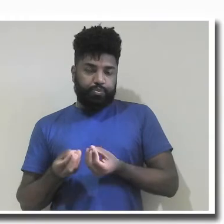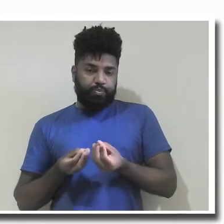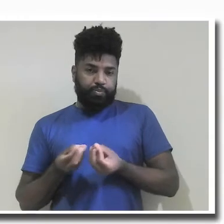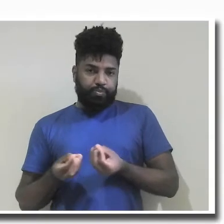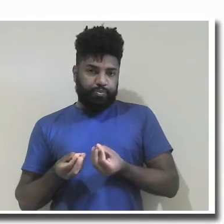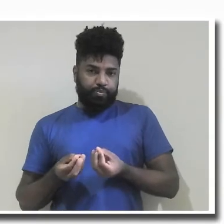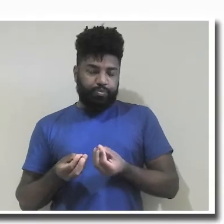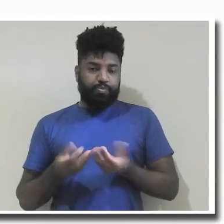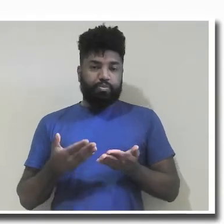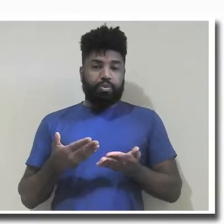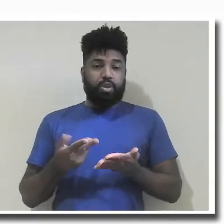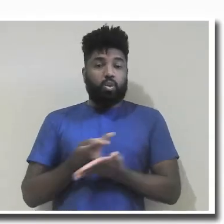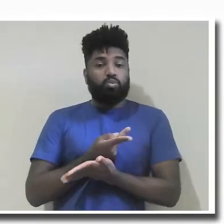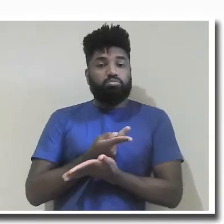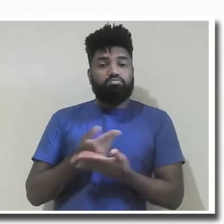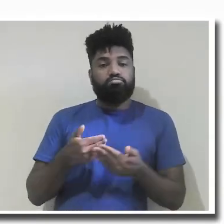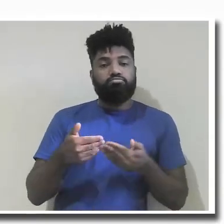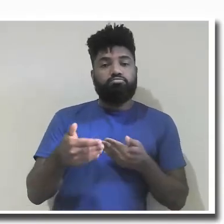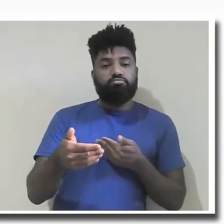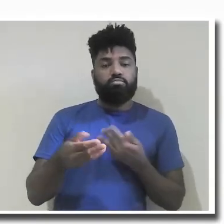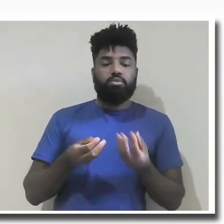formada pela sua consequência,